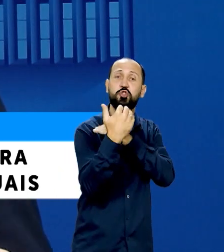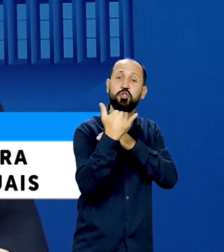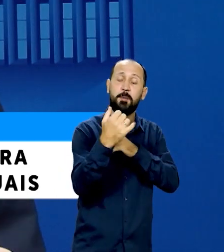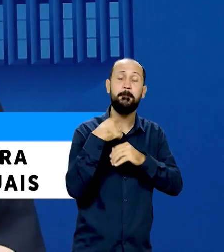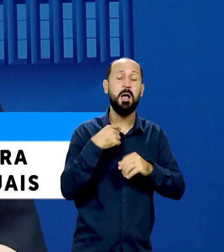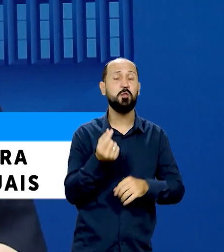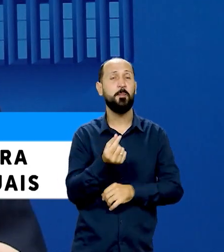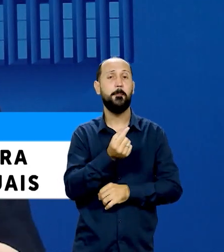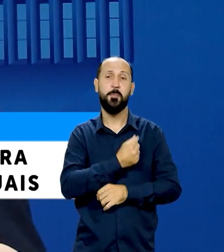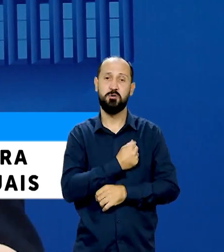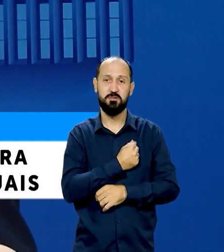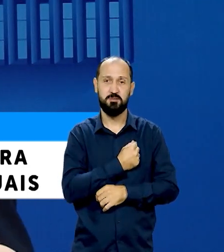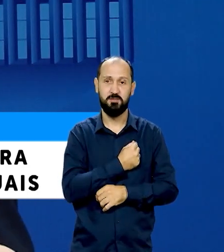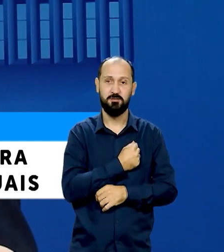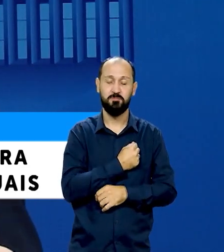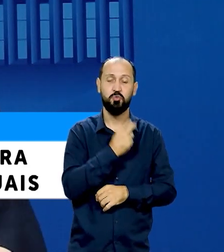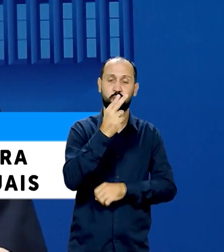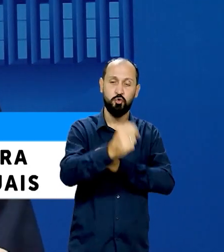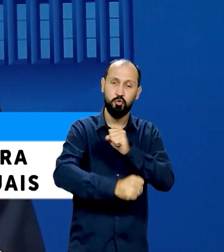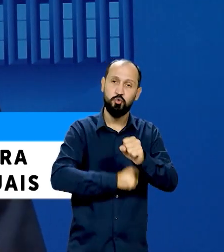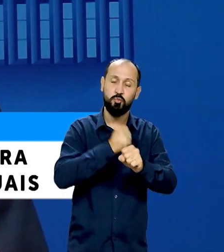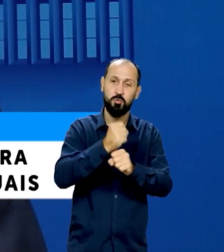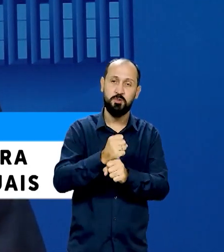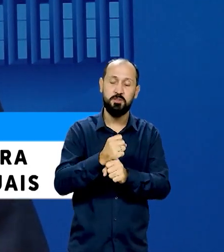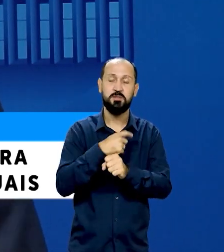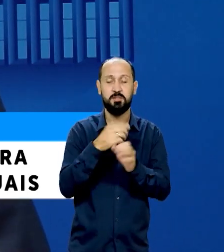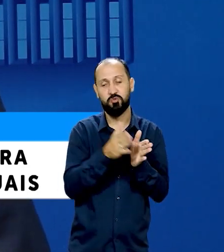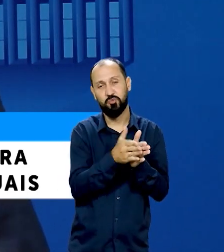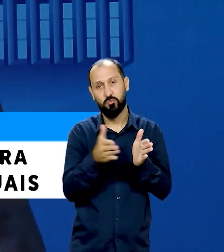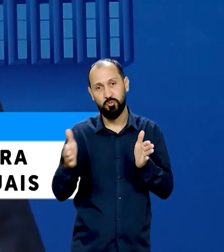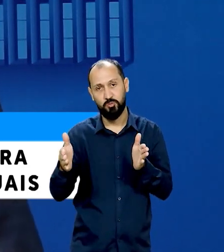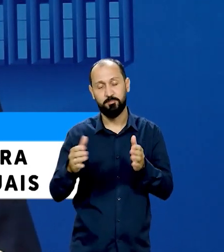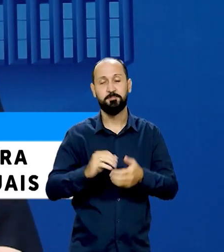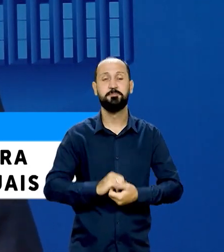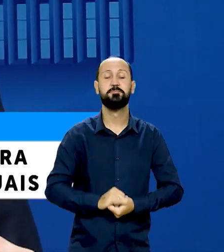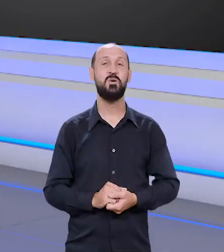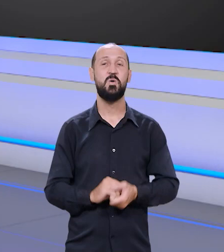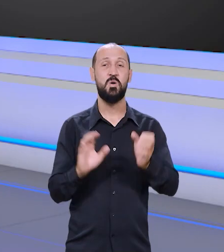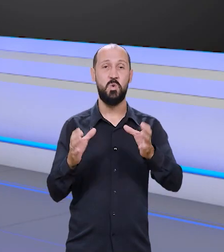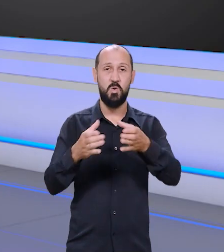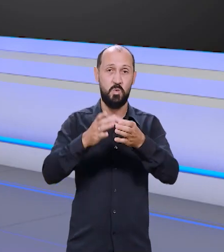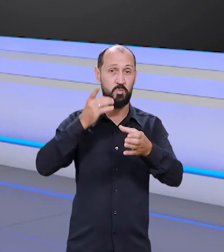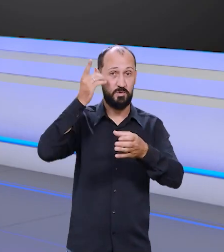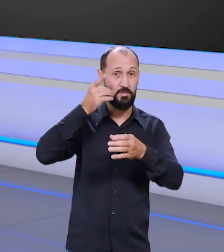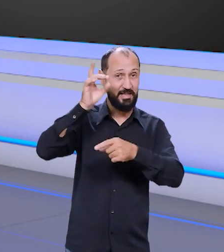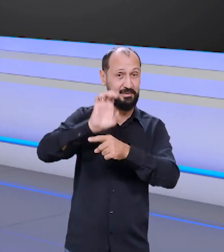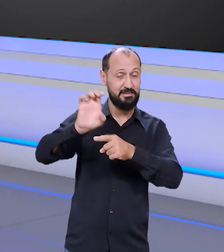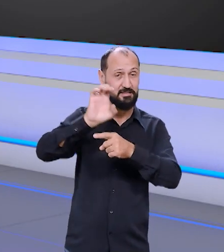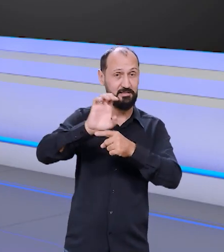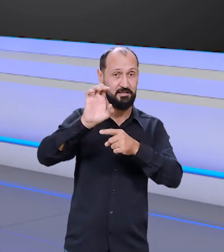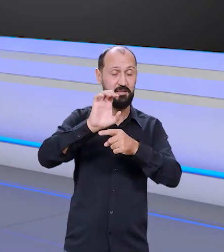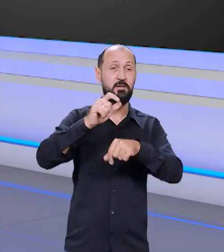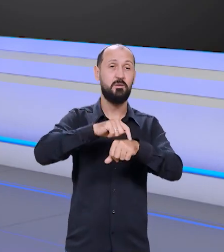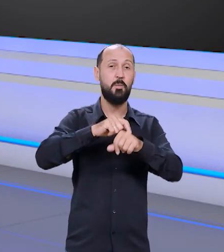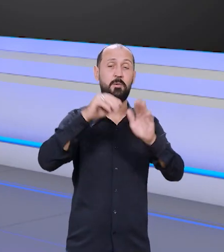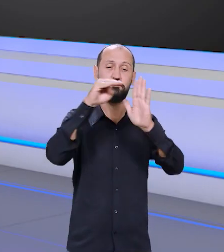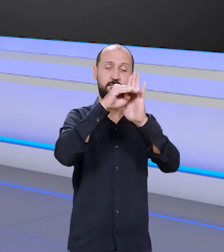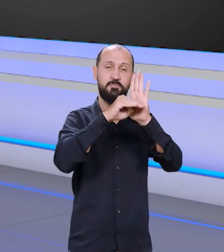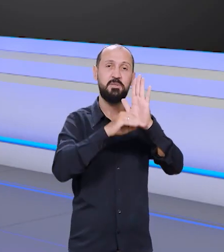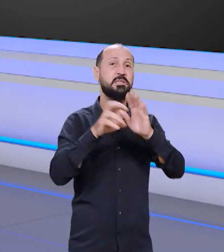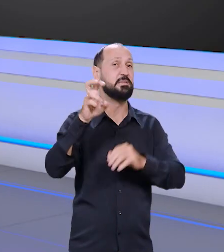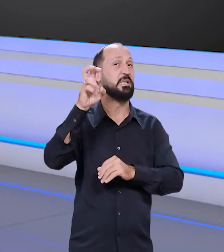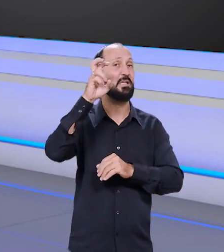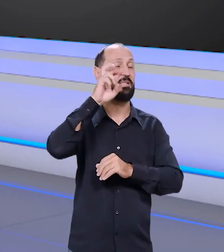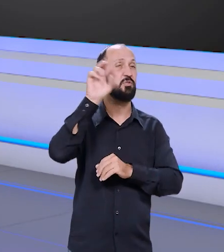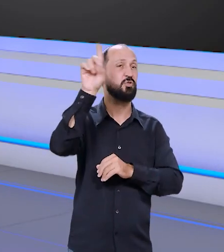aproveitados e chamados para tomarem posse nos 2 anos de validade do concurso. Os deputados estaduais aprovaram durante a